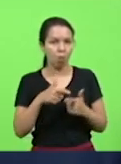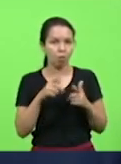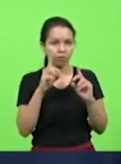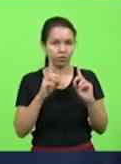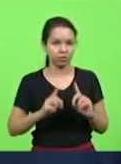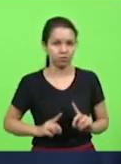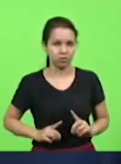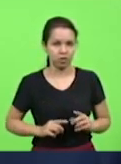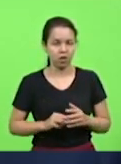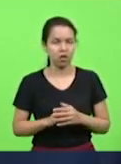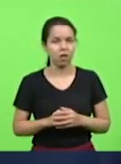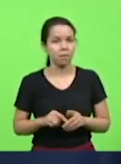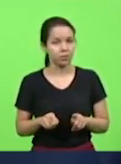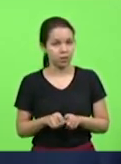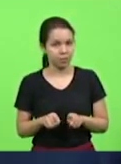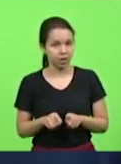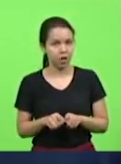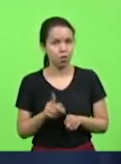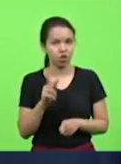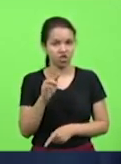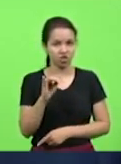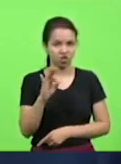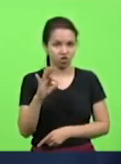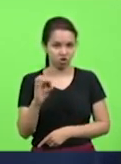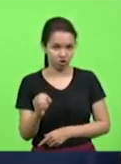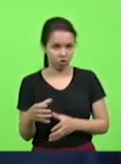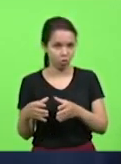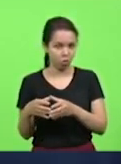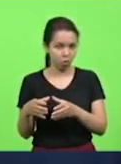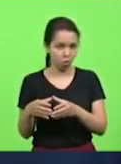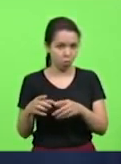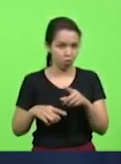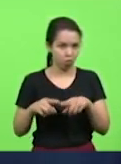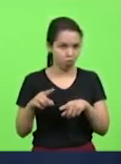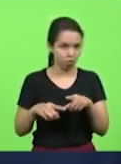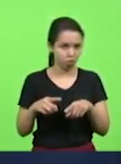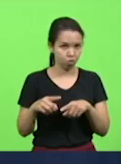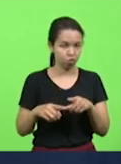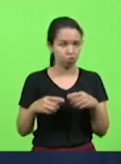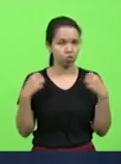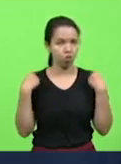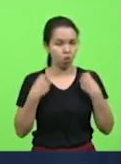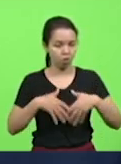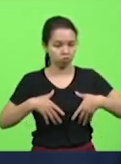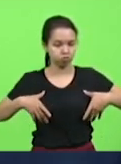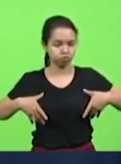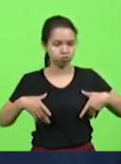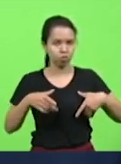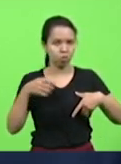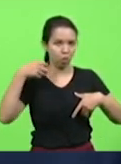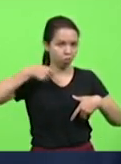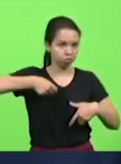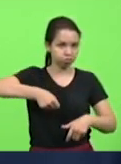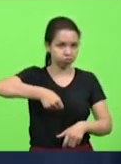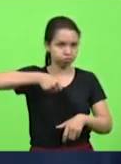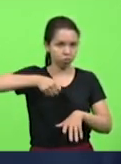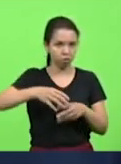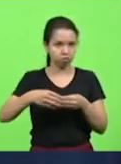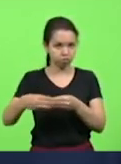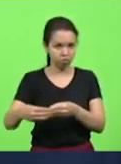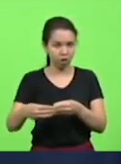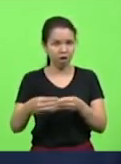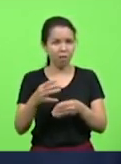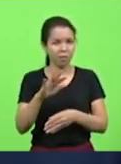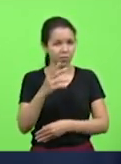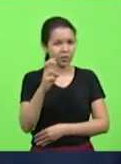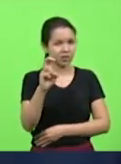envolve coleira, peitoral e demais equipamentos, chega a custar, às vezes, R$ 5.000 e também é